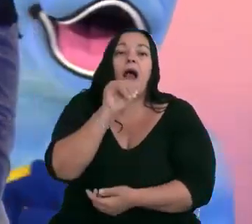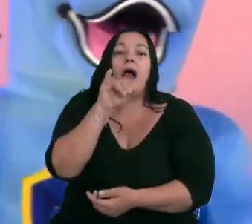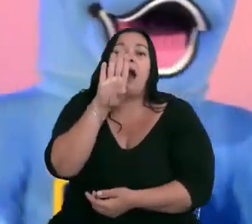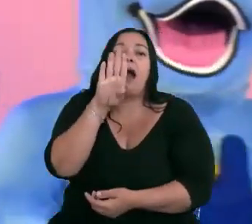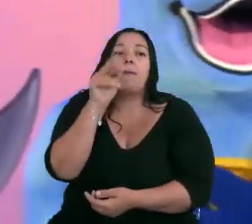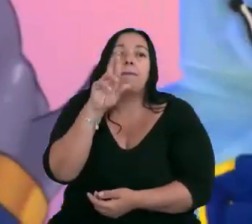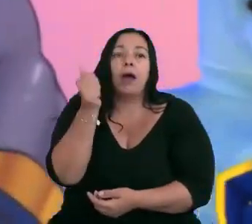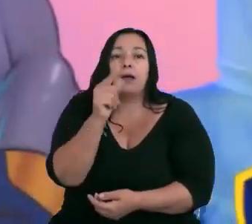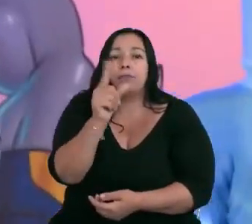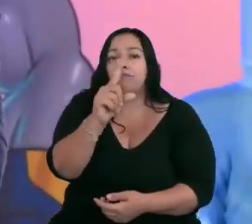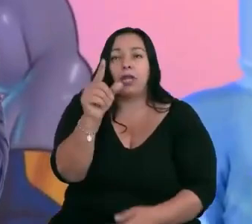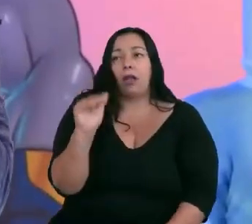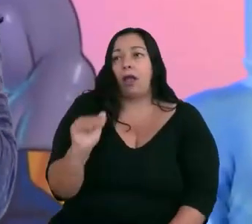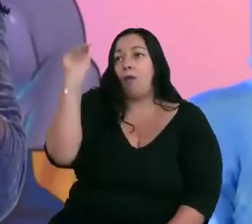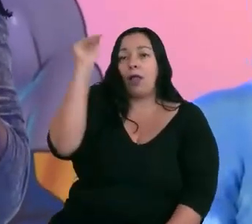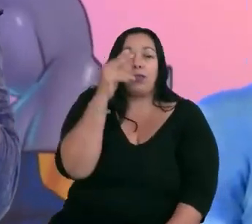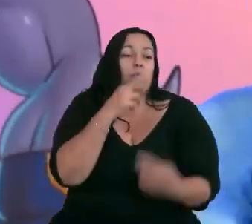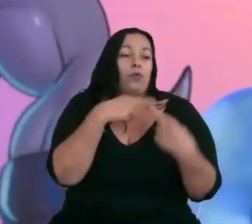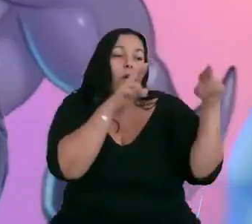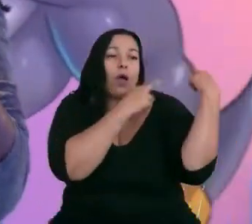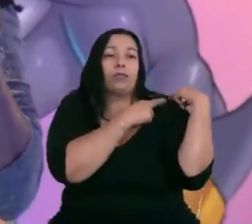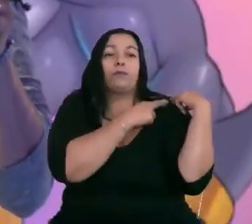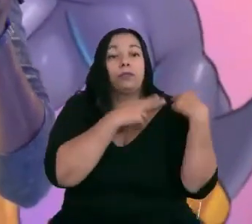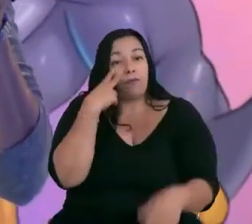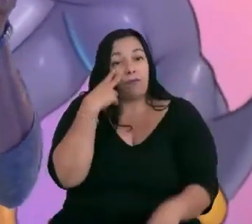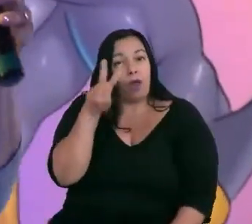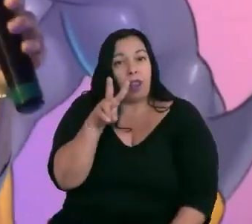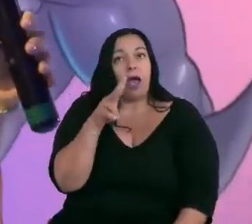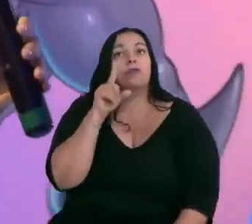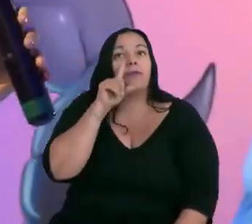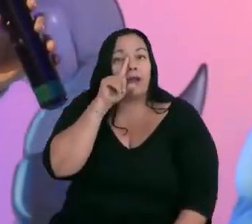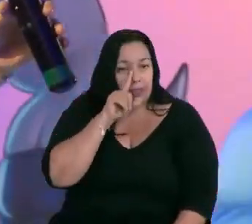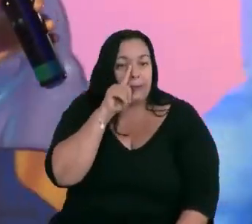adulto me olhando. Não vai ser perigoso?